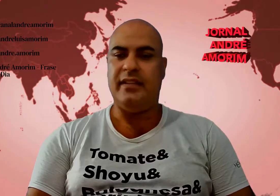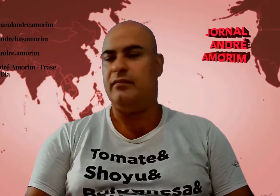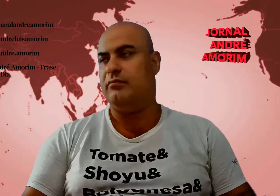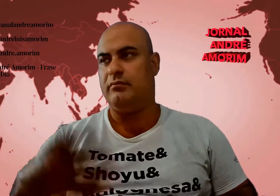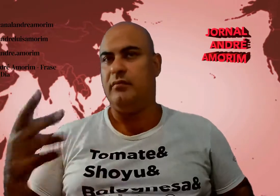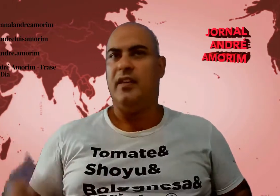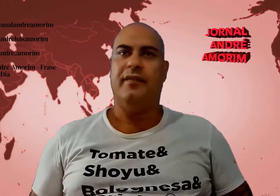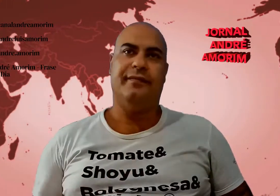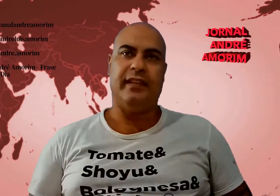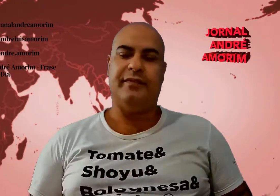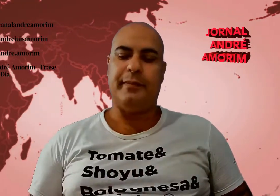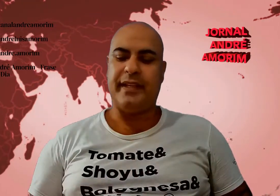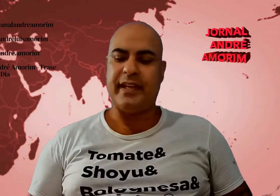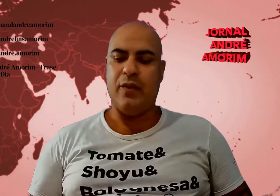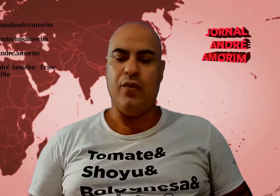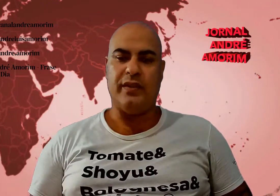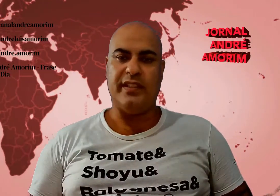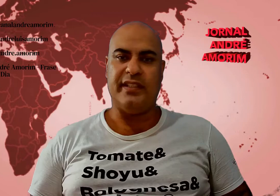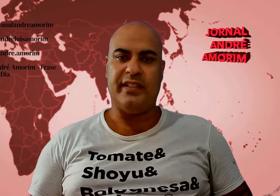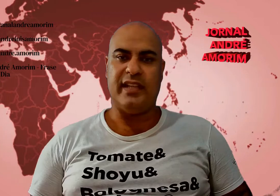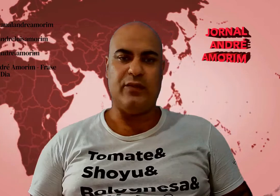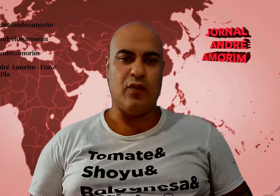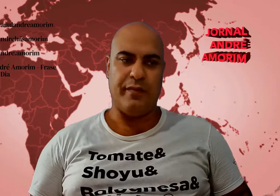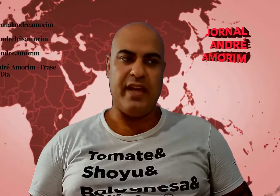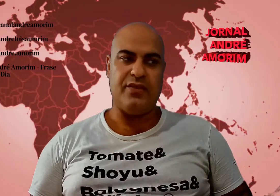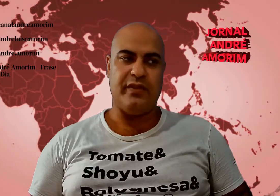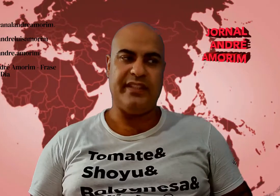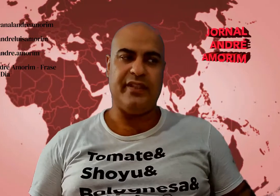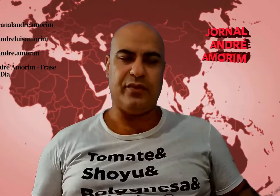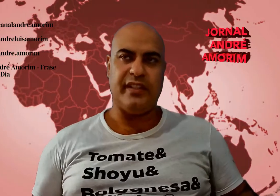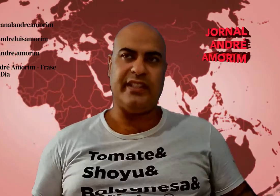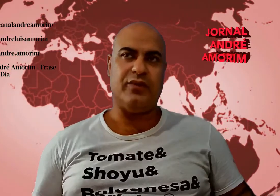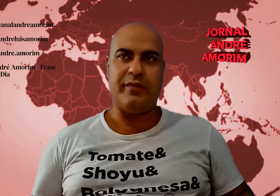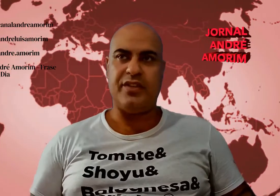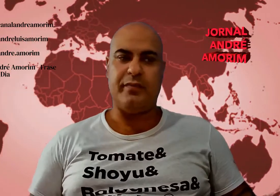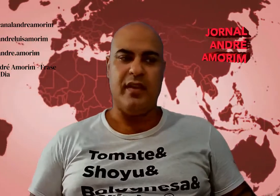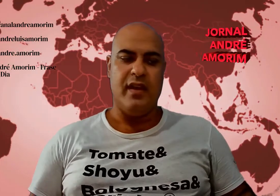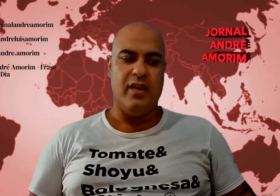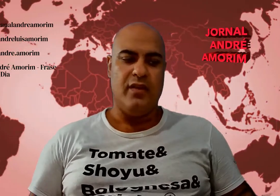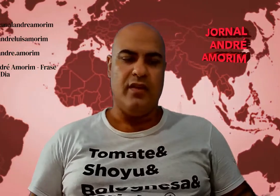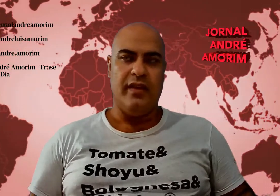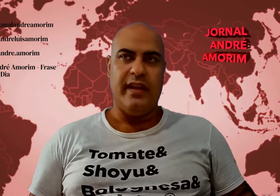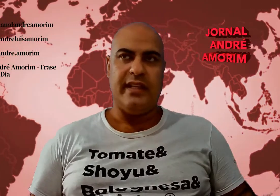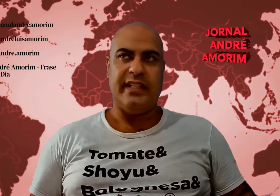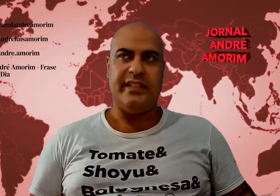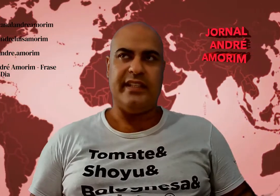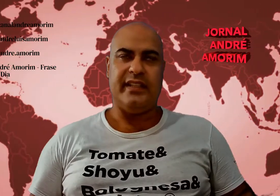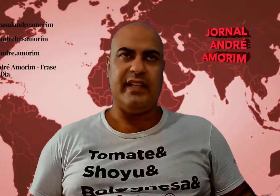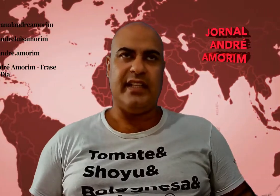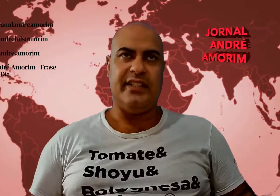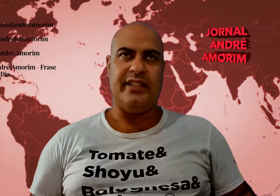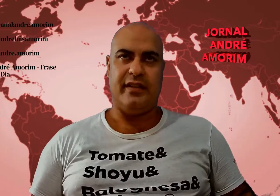Aliás, quem fabrica urnas atualmente, urnas eletrônicas atualmente,